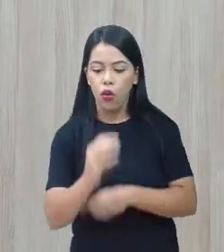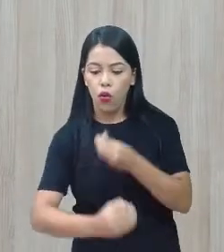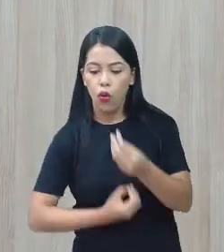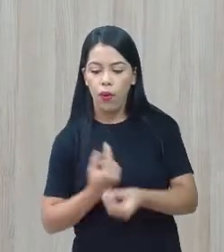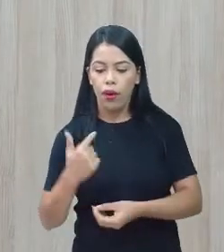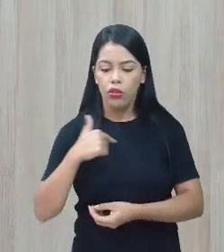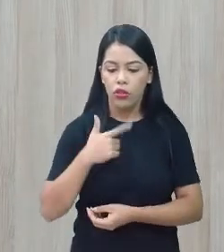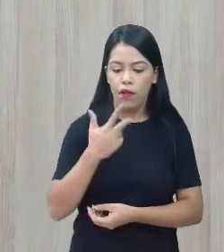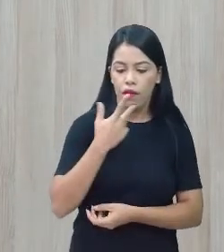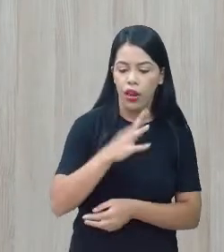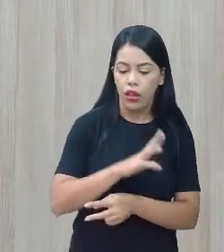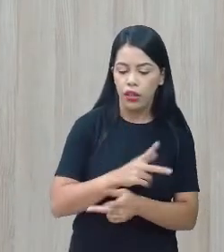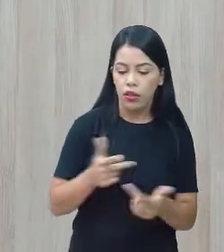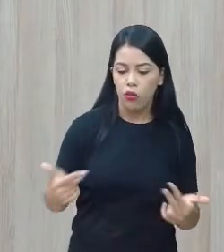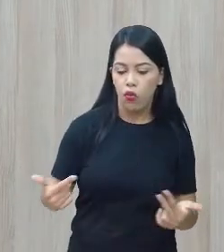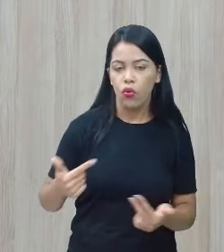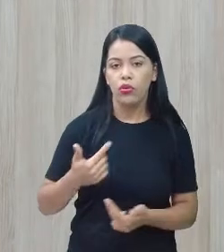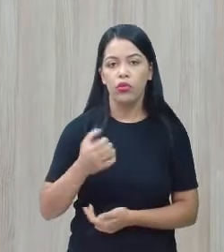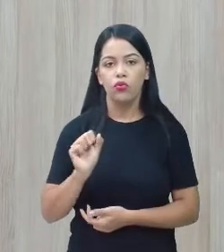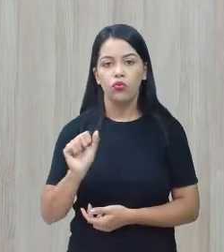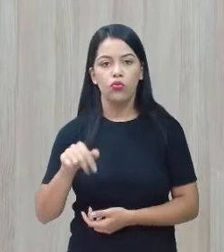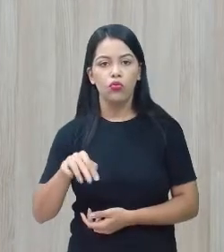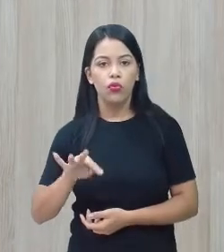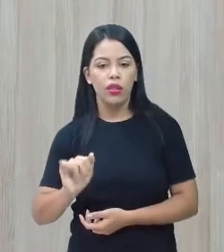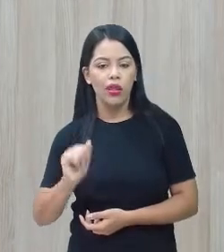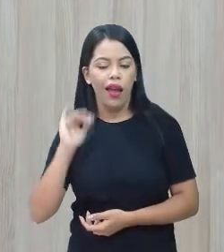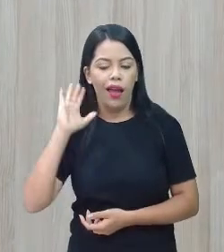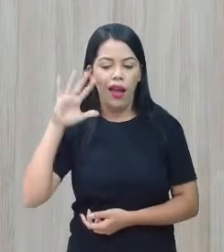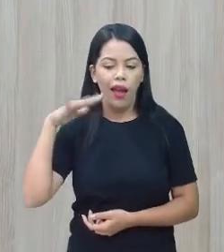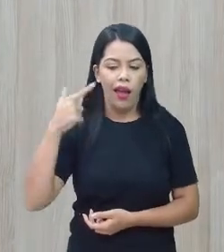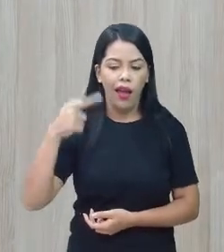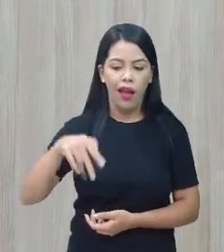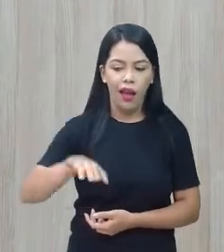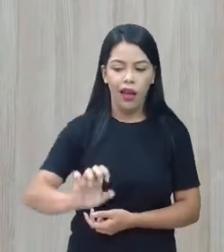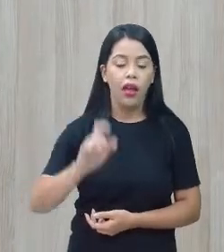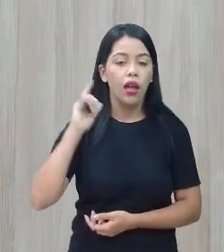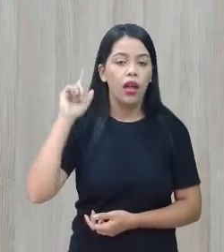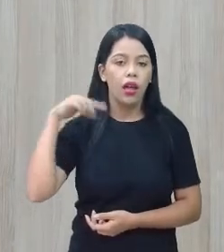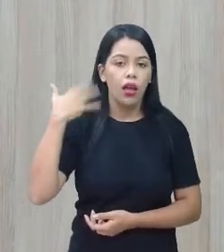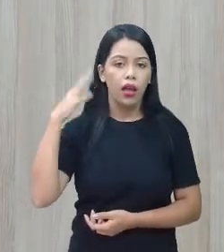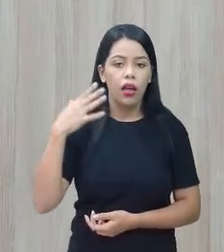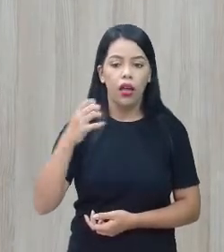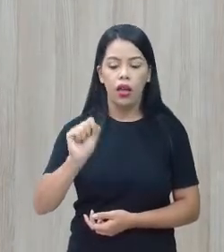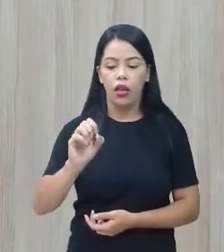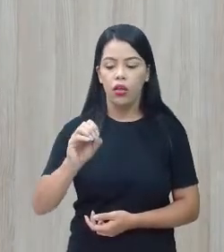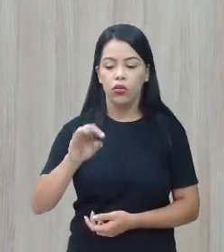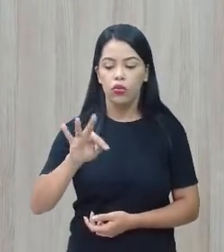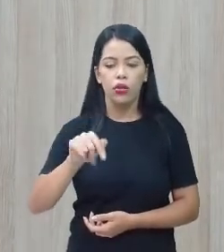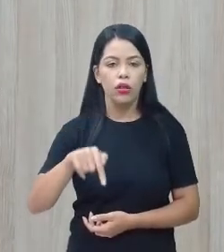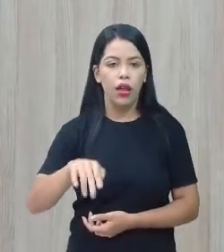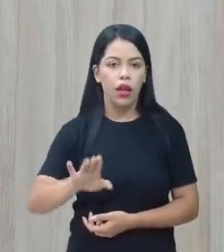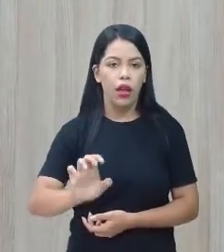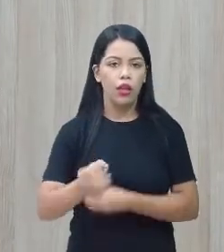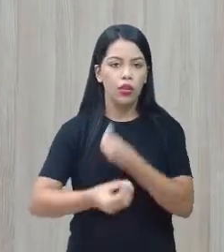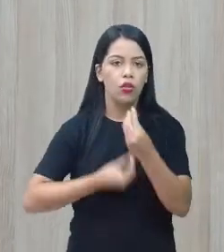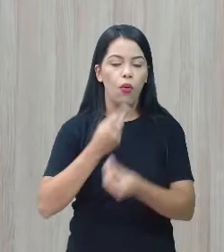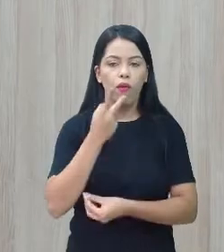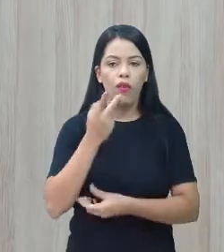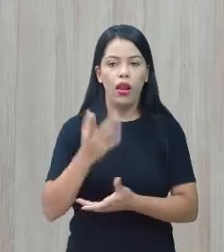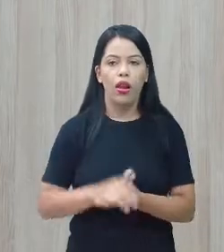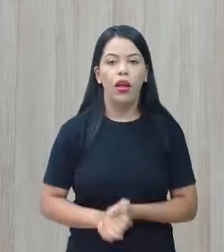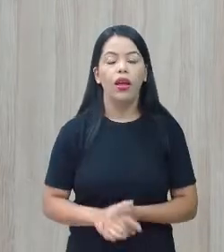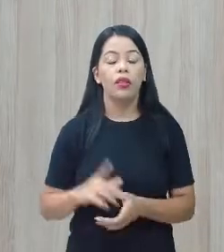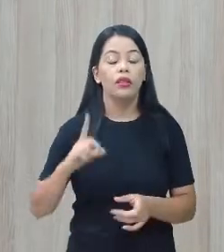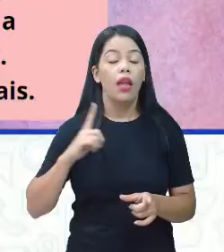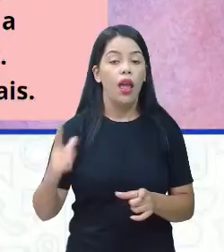coisas, no sotaque, nas expressões, né? Então, vemos diferenças de quê? De léxico, que